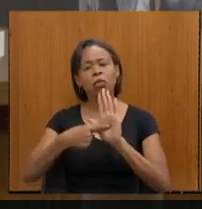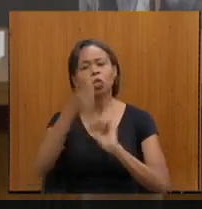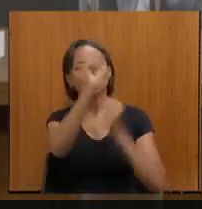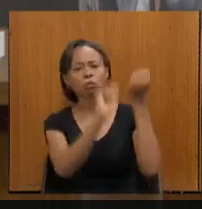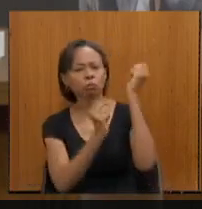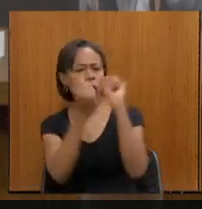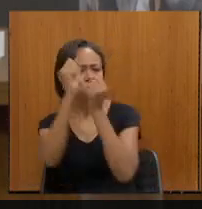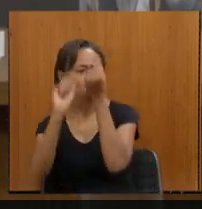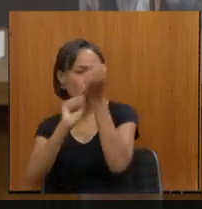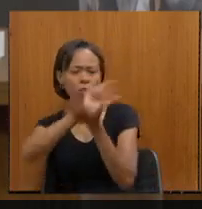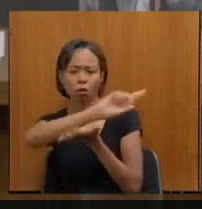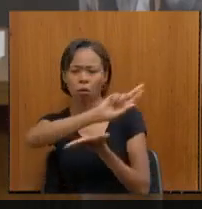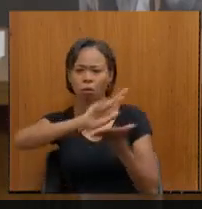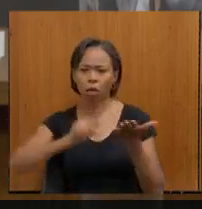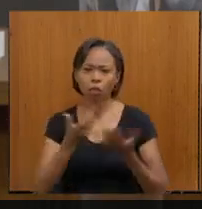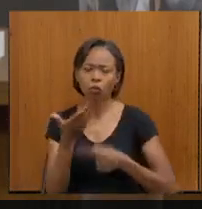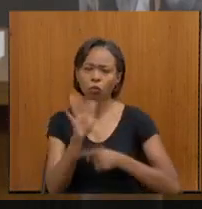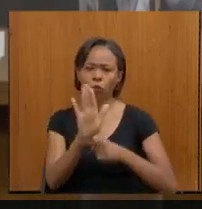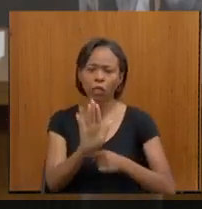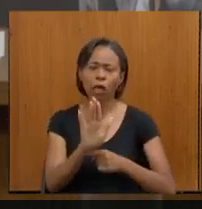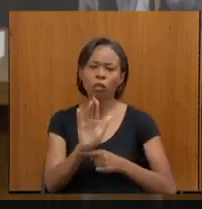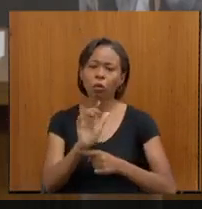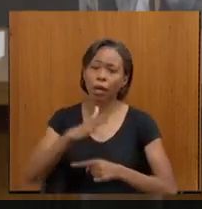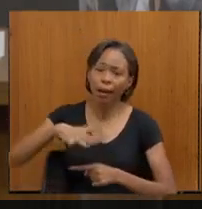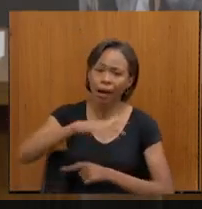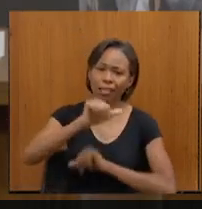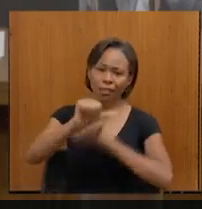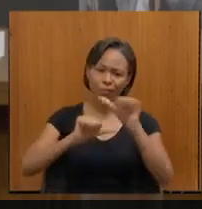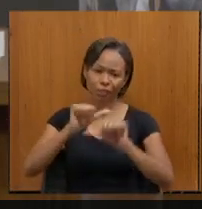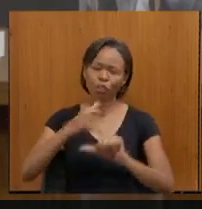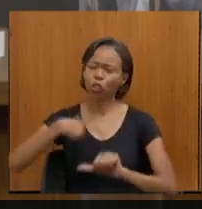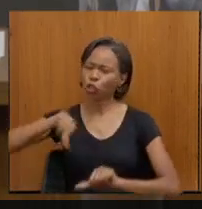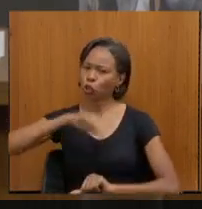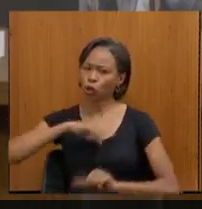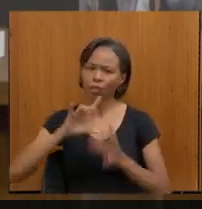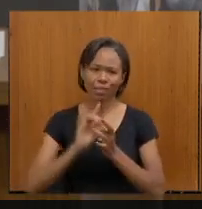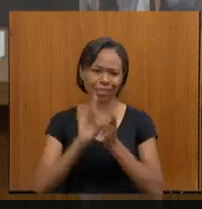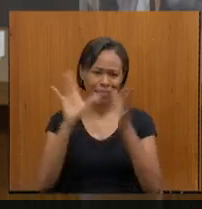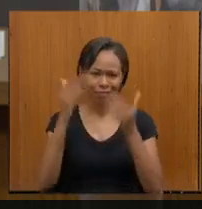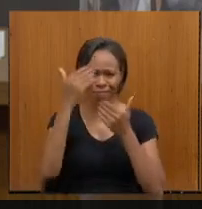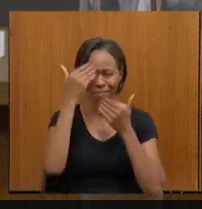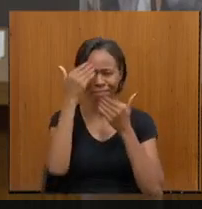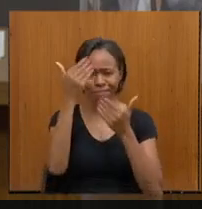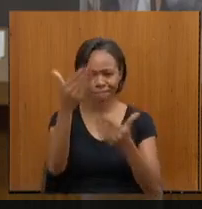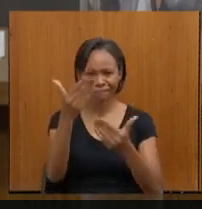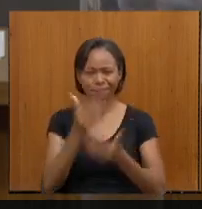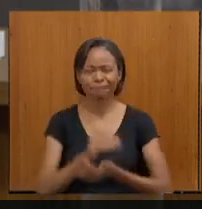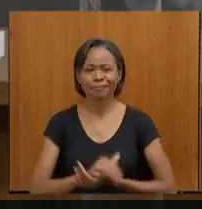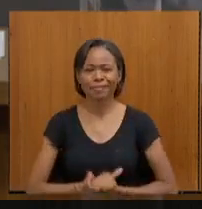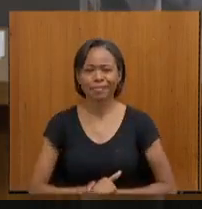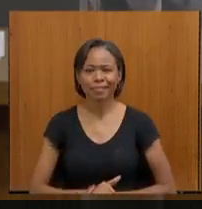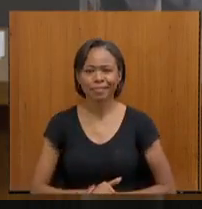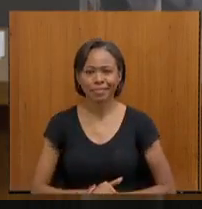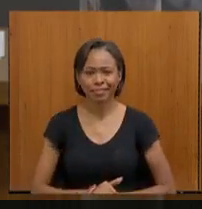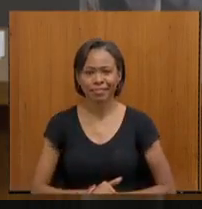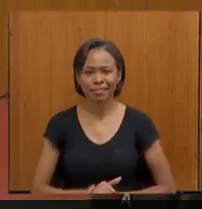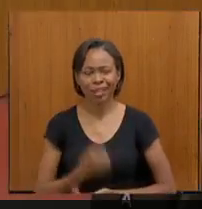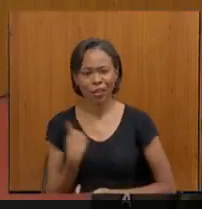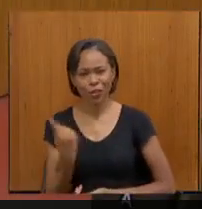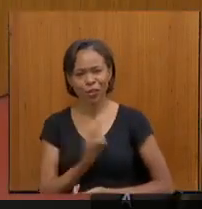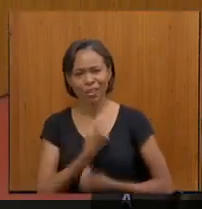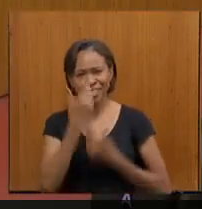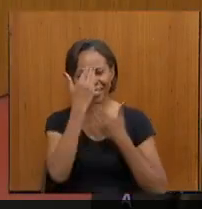indústrias e ajudando nessa transformação estamos à disposição Muito obrigado é nós é que